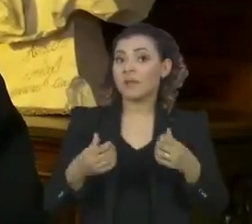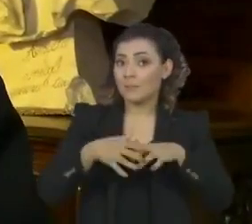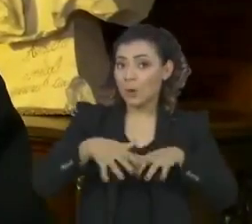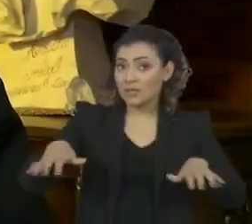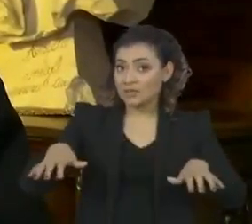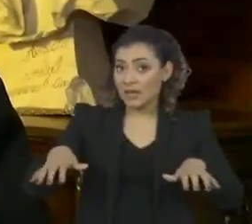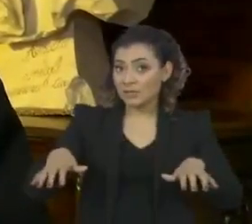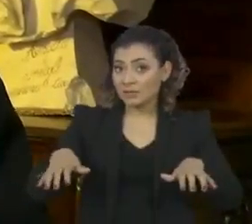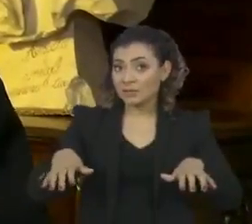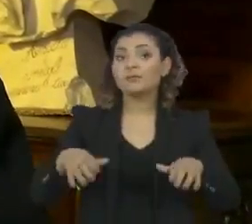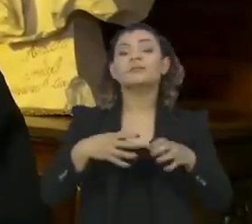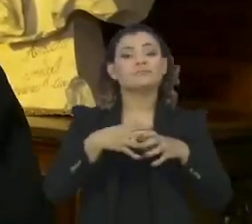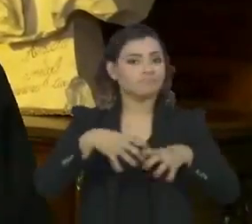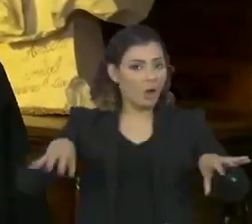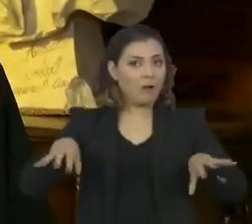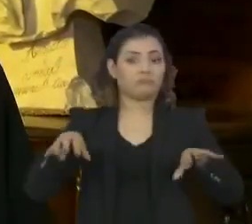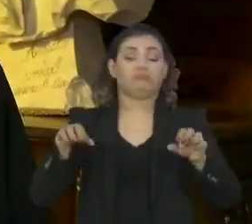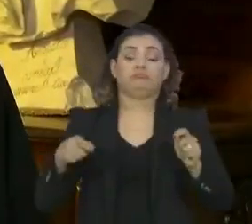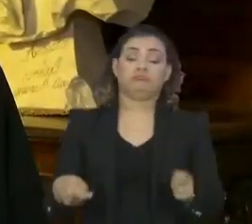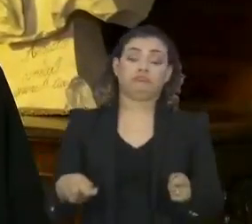polarizada. Assim, polarizada,